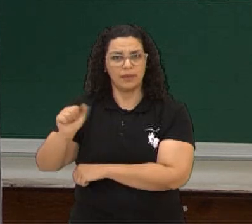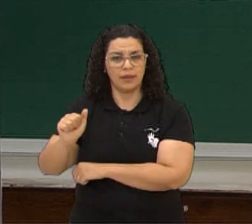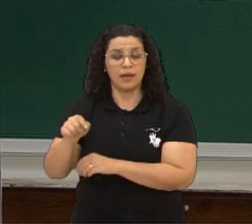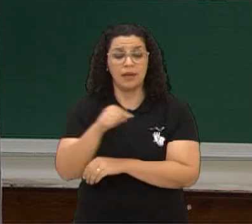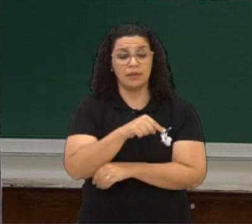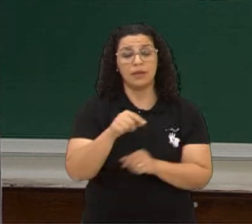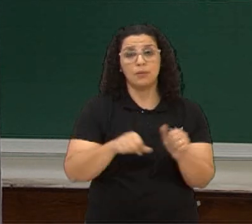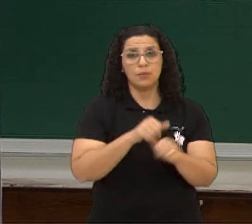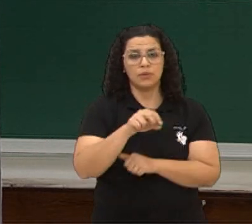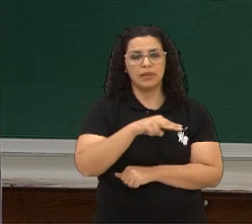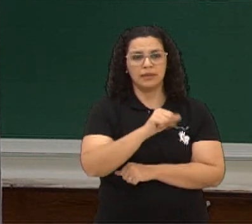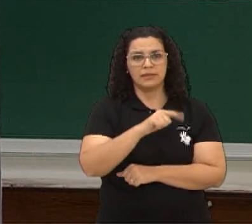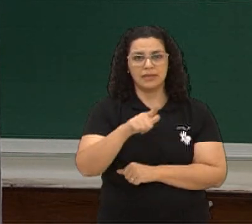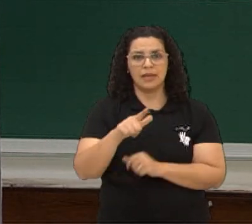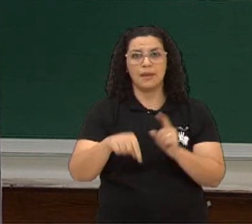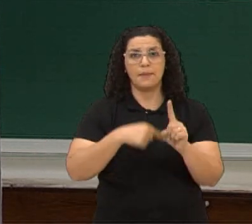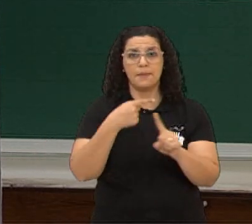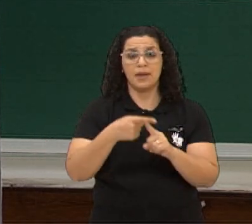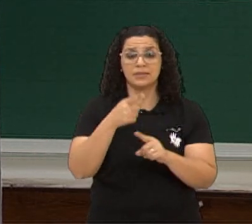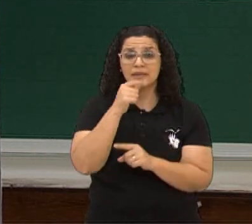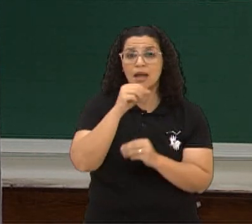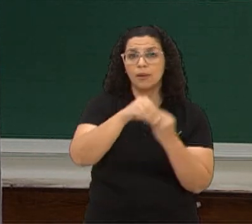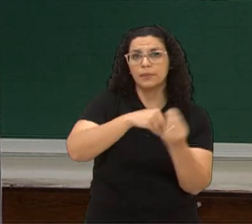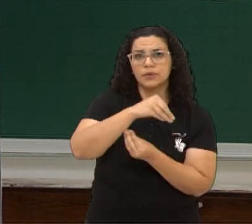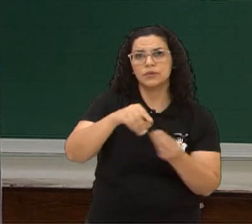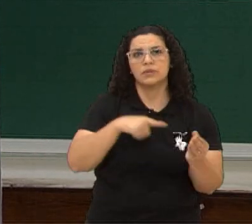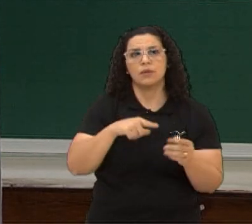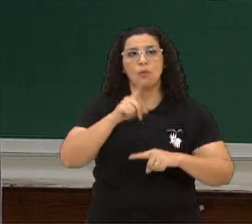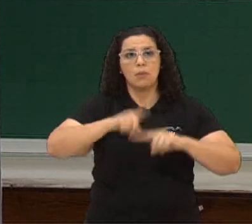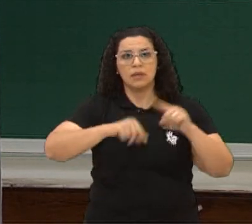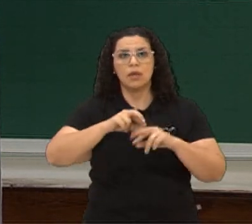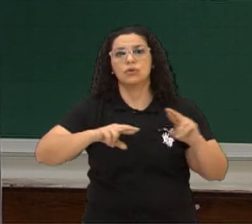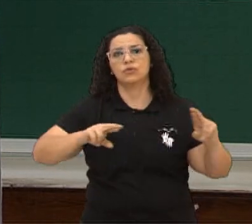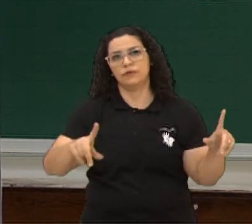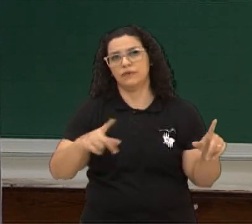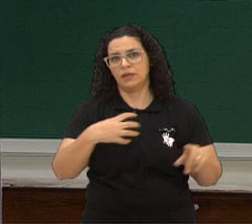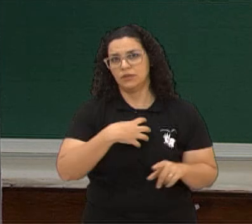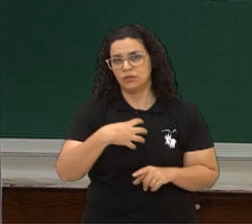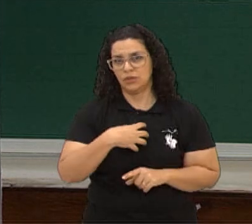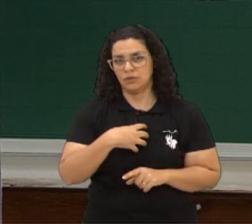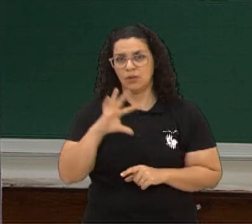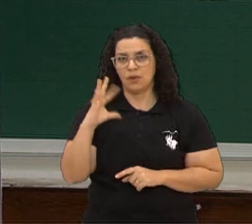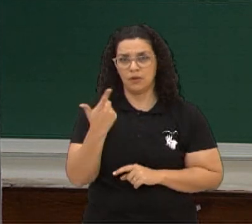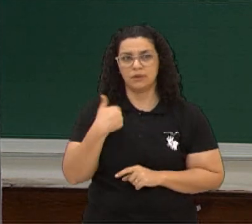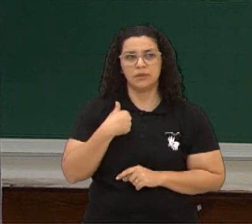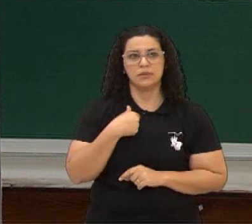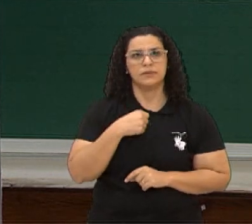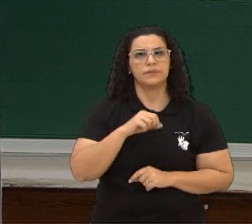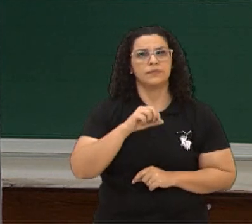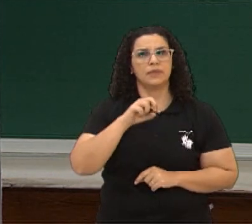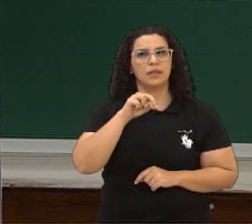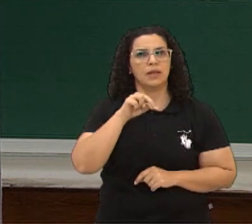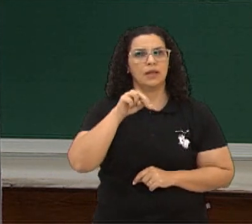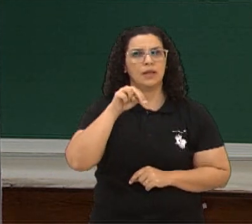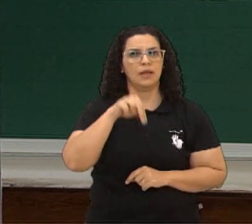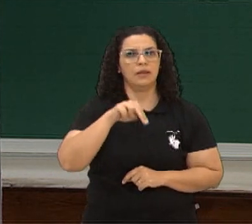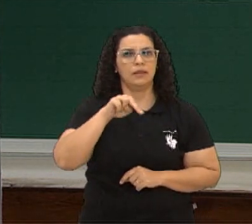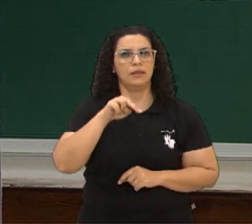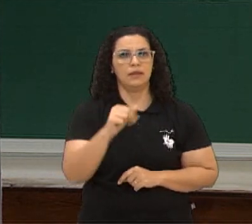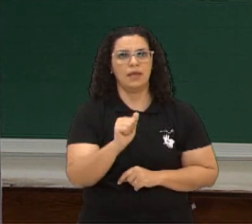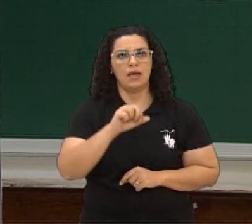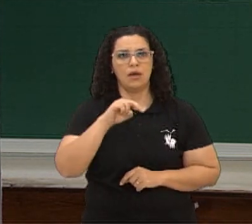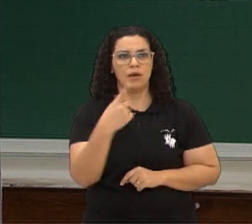a eletrólise do NaCl mais em meio aquoso e os produtos são completamente diferentes. Hidróxido de sódio,